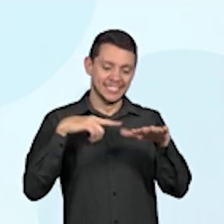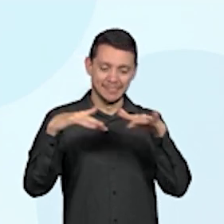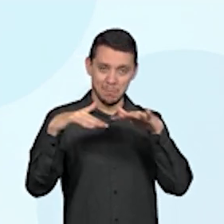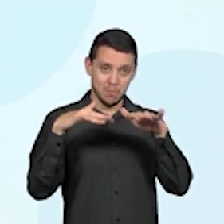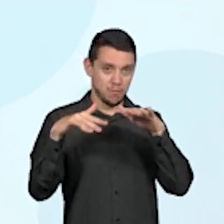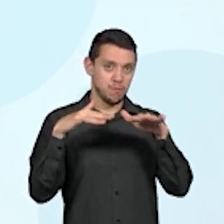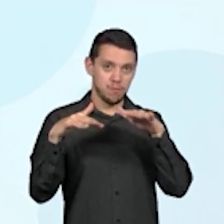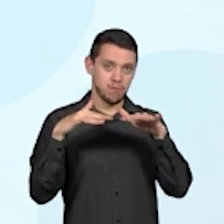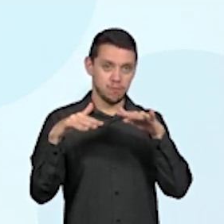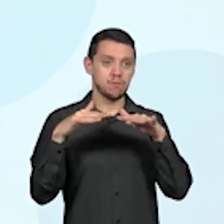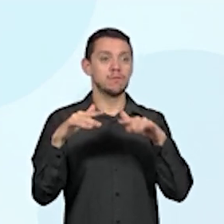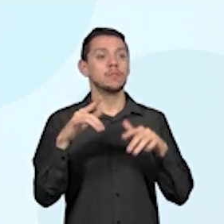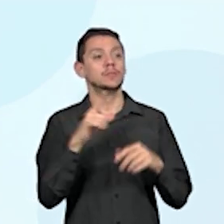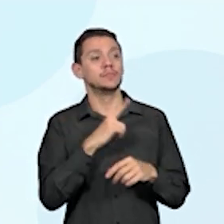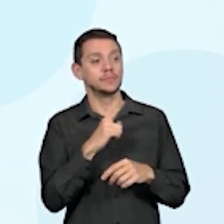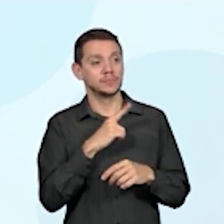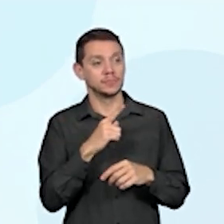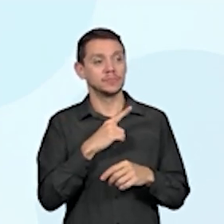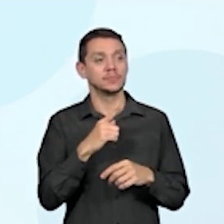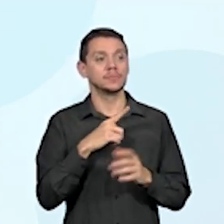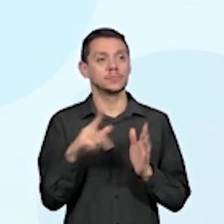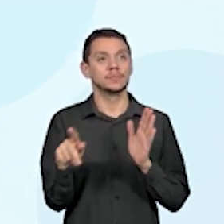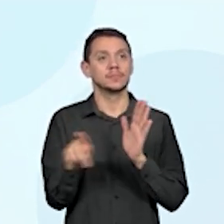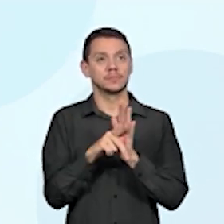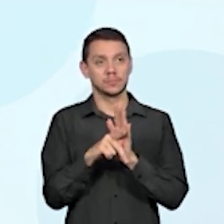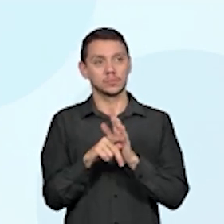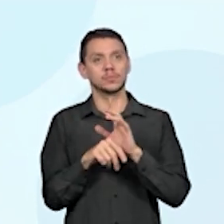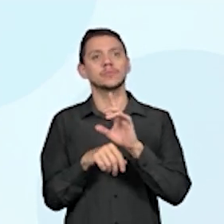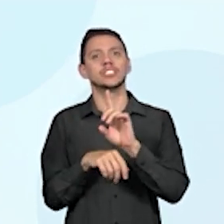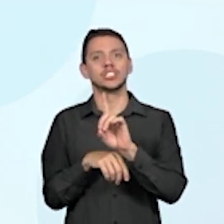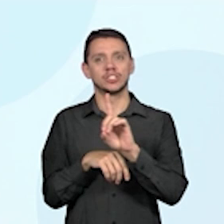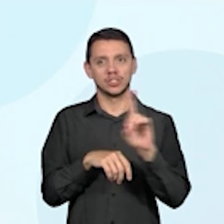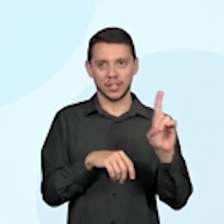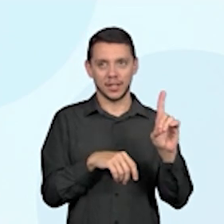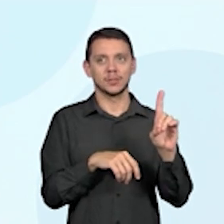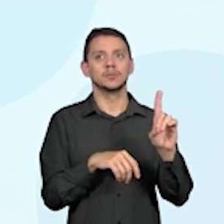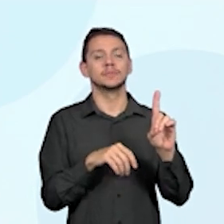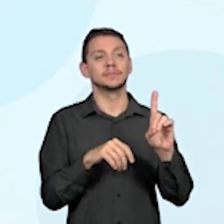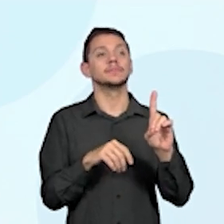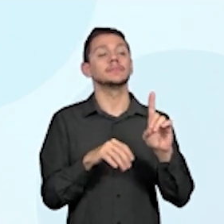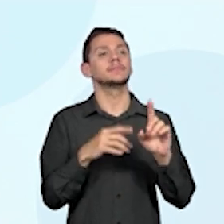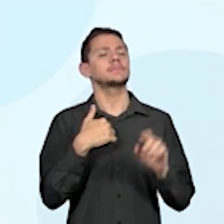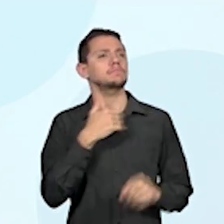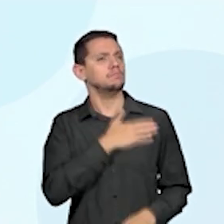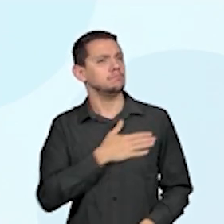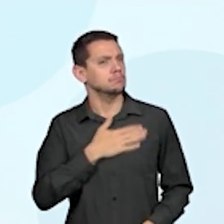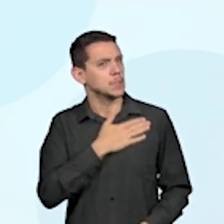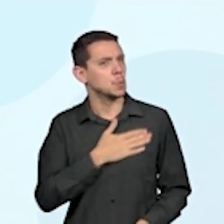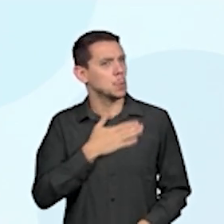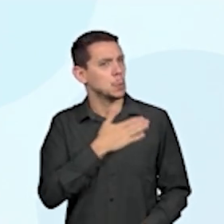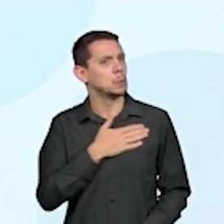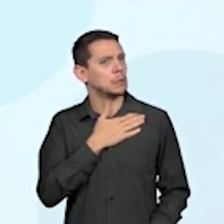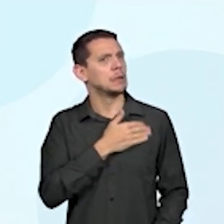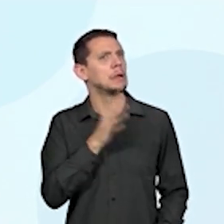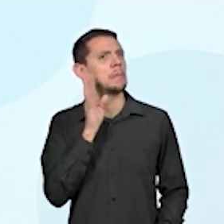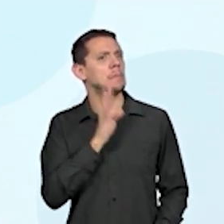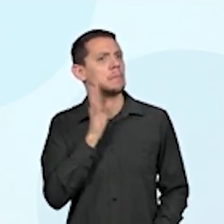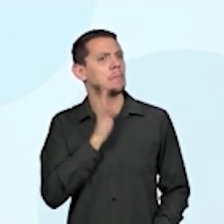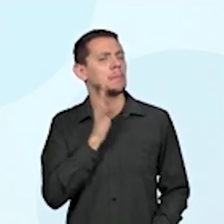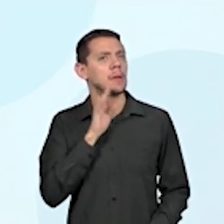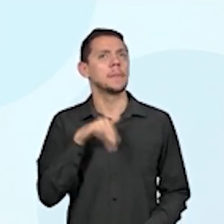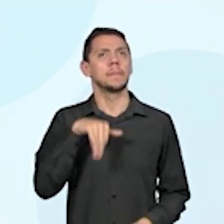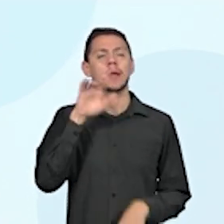para lá, para a direita. Vamos ao... Acho que ficou bom, professora Fran. Eu gostei, ficou bem bacana. Está mais expressivo agora.